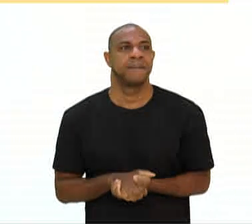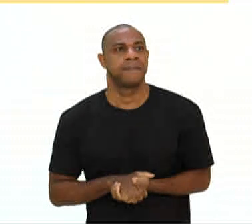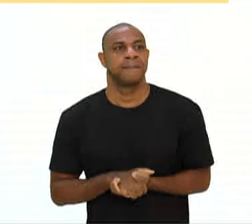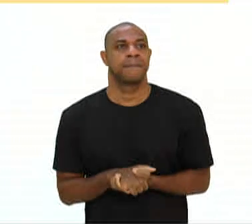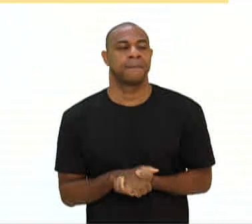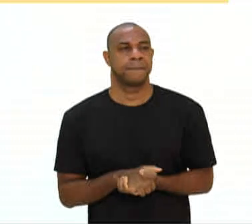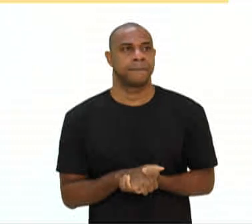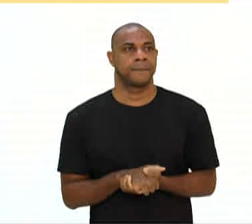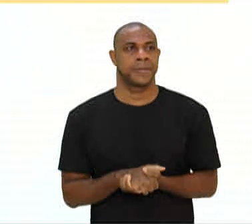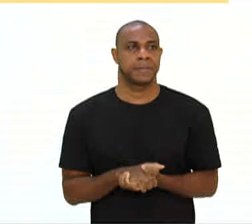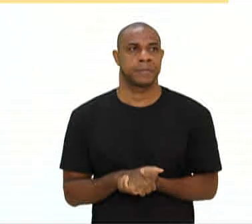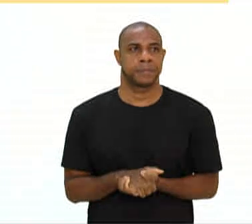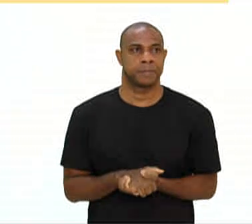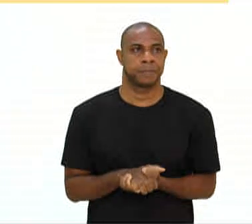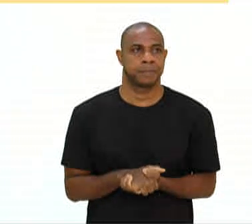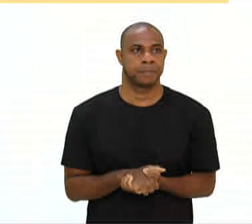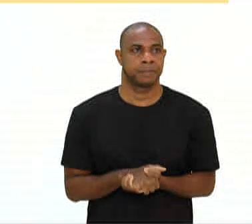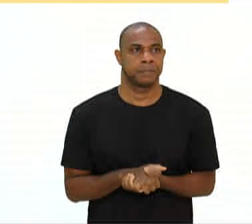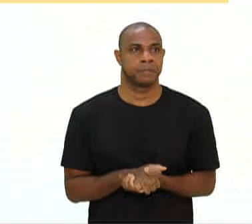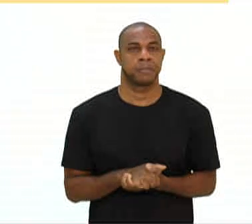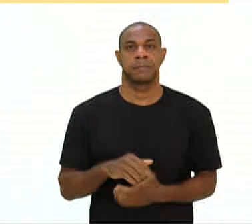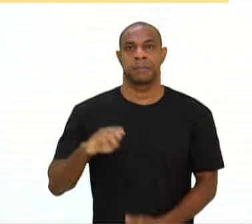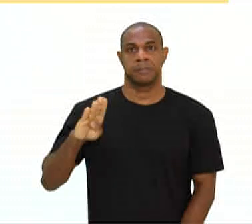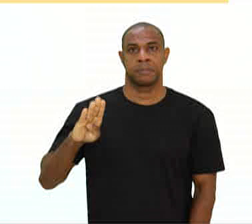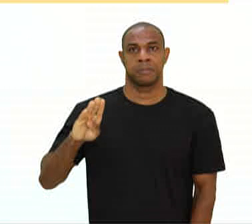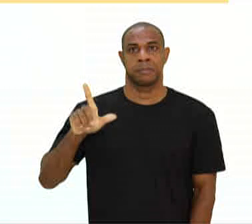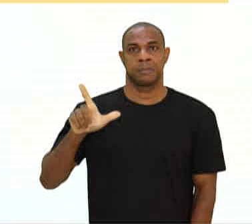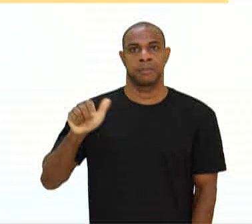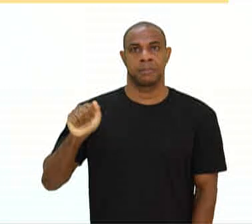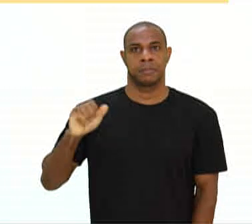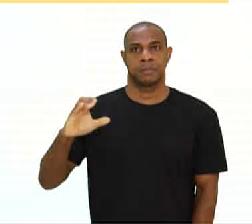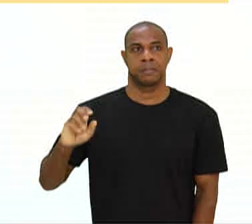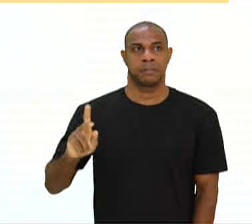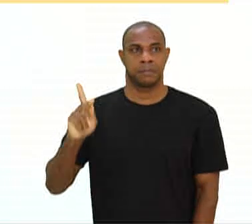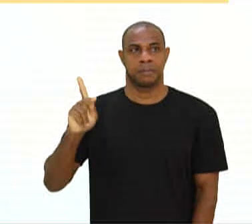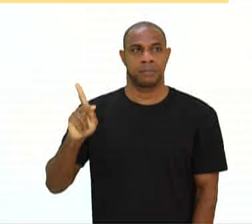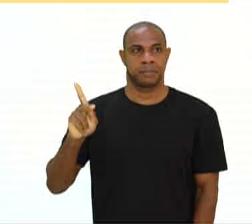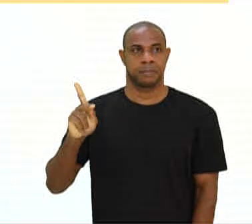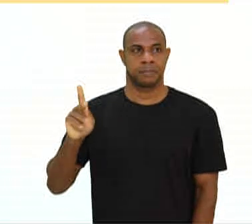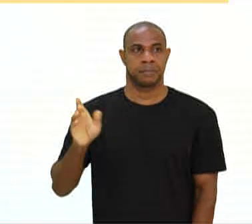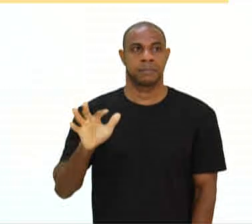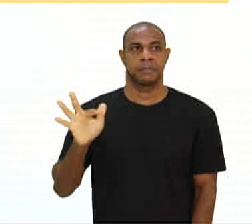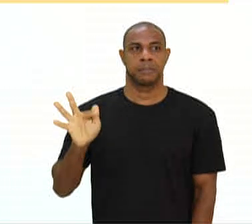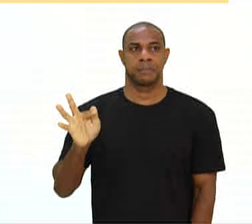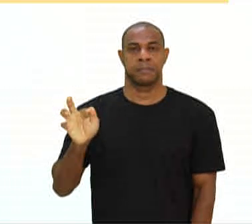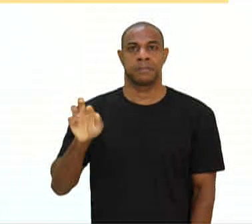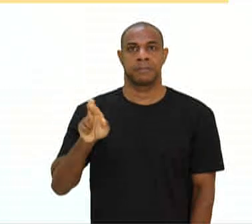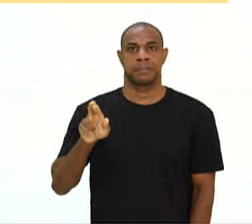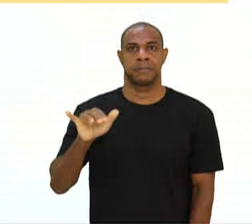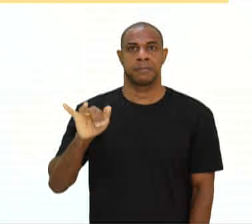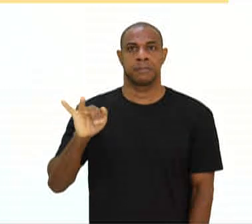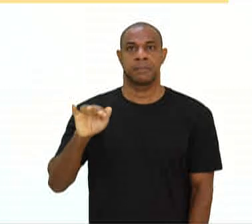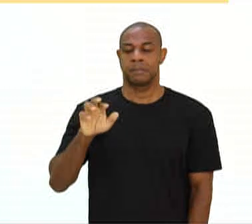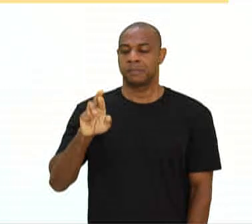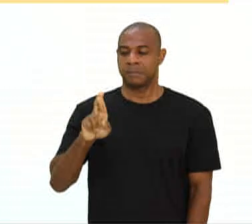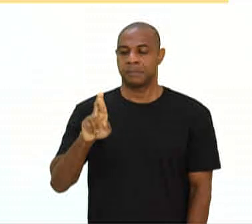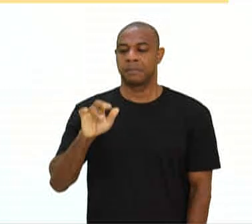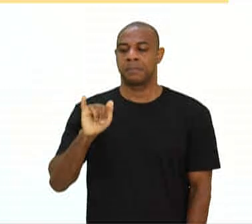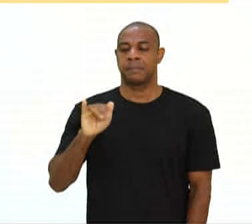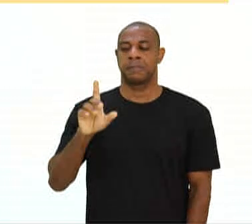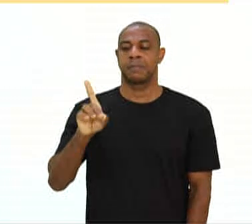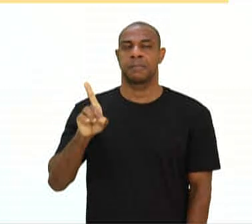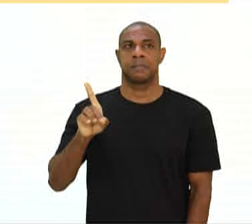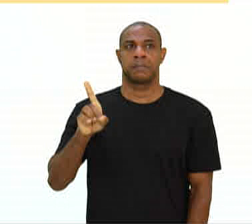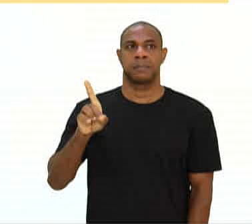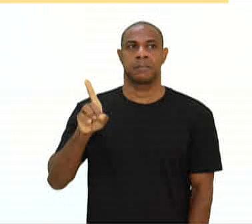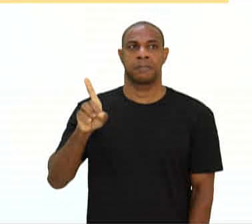the entire year. The National Retail Federation, NRF, found that 77 million people,